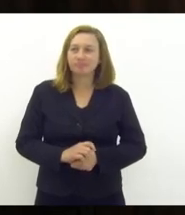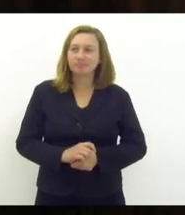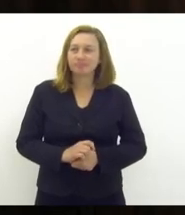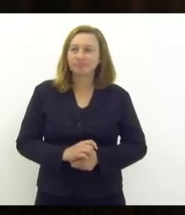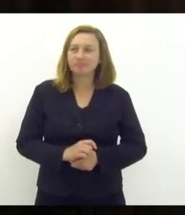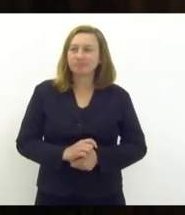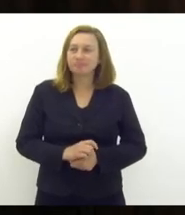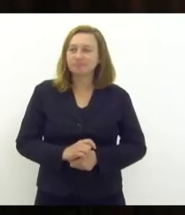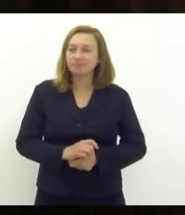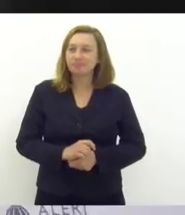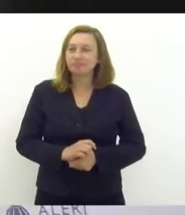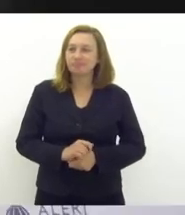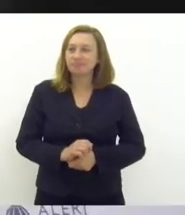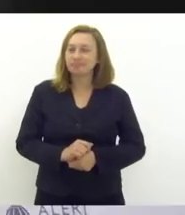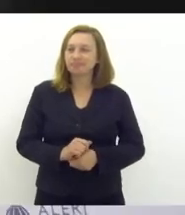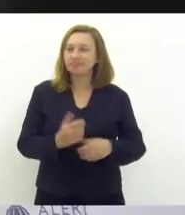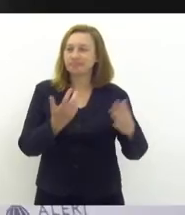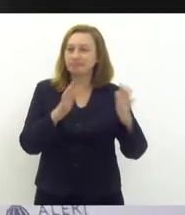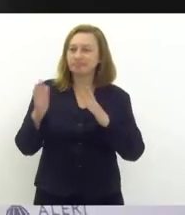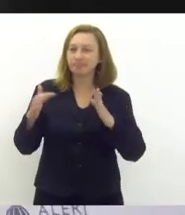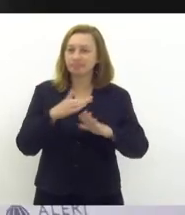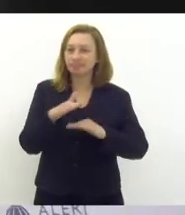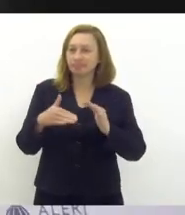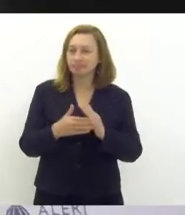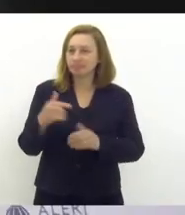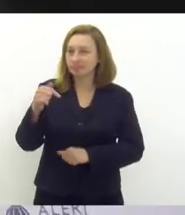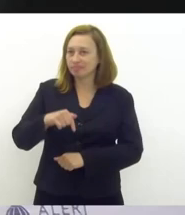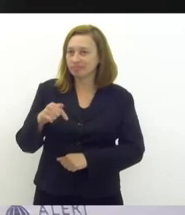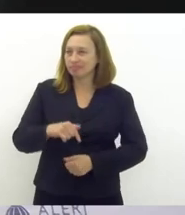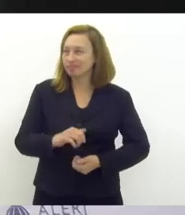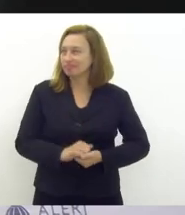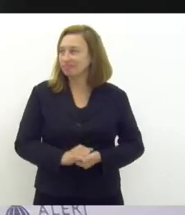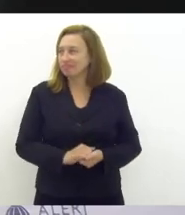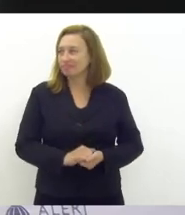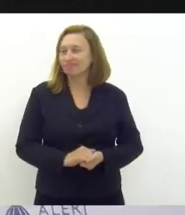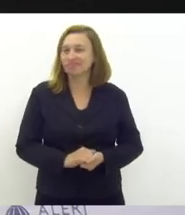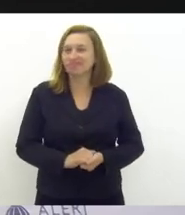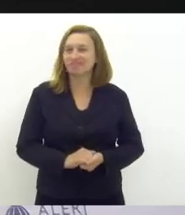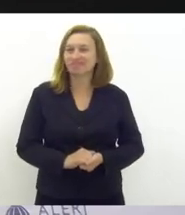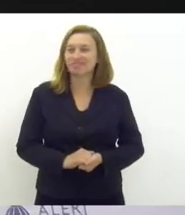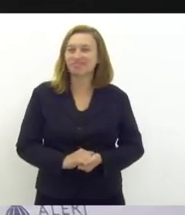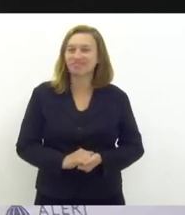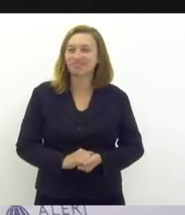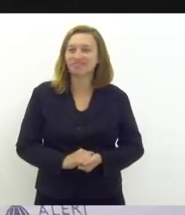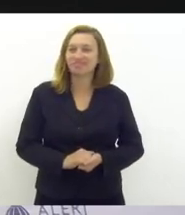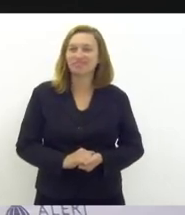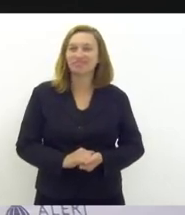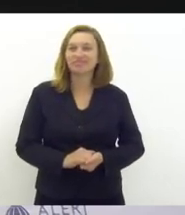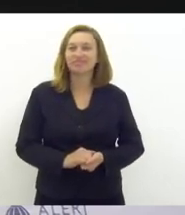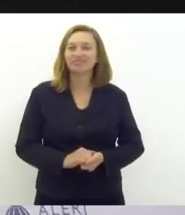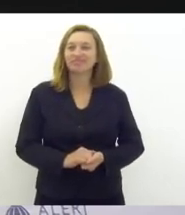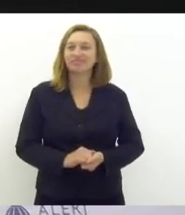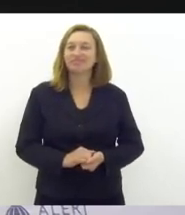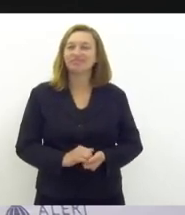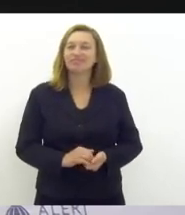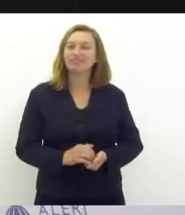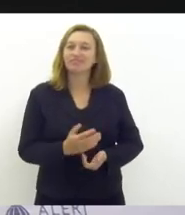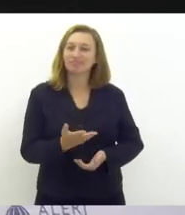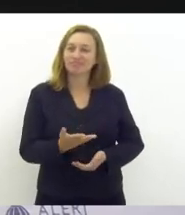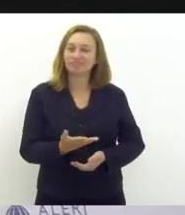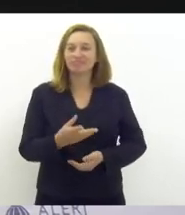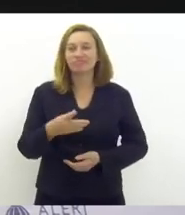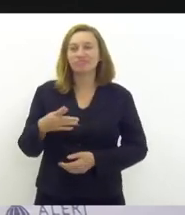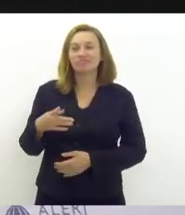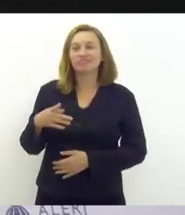eh saudar a todos aqui desejar uma boa noite especialmente aqui na figura do nosso parlamentar o